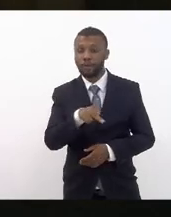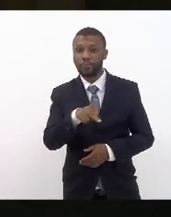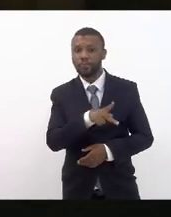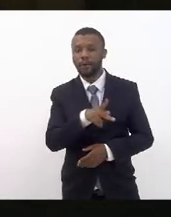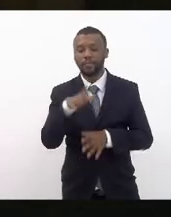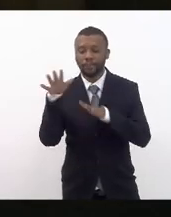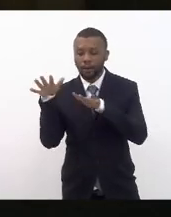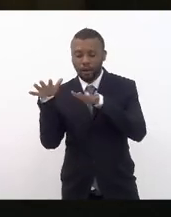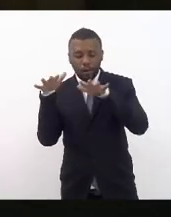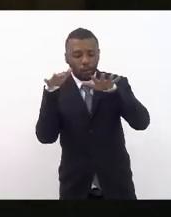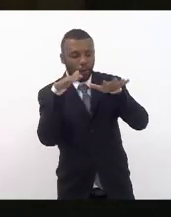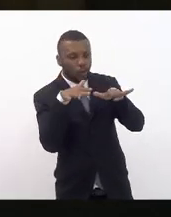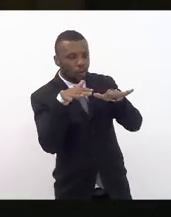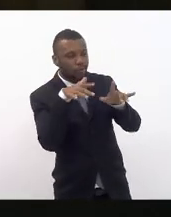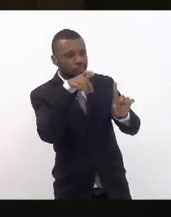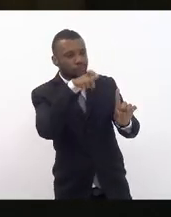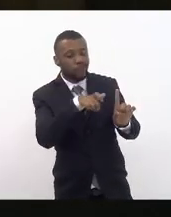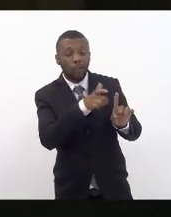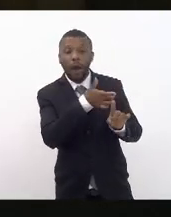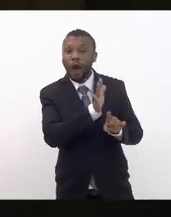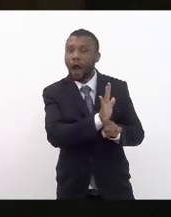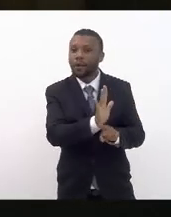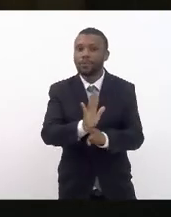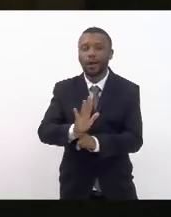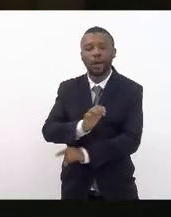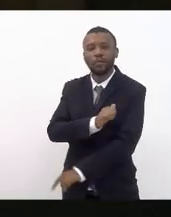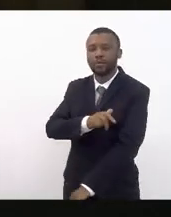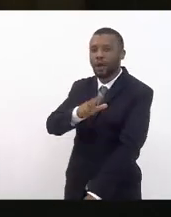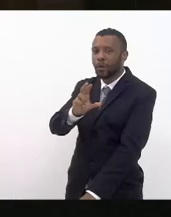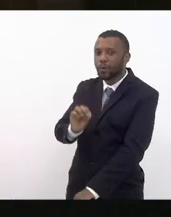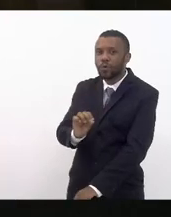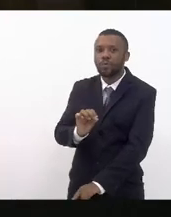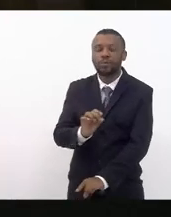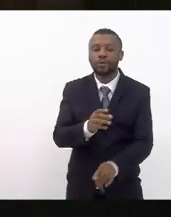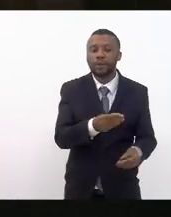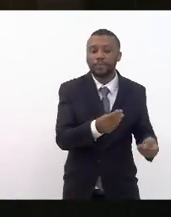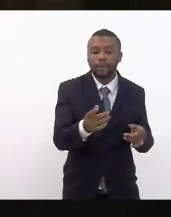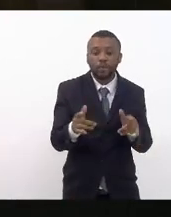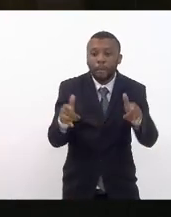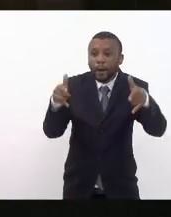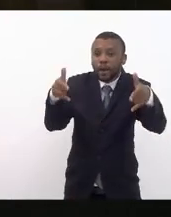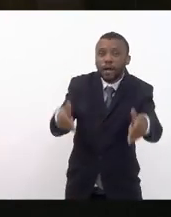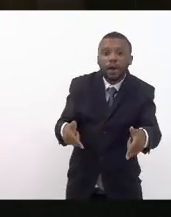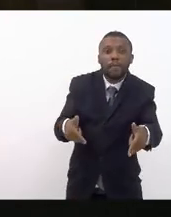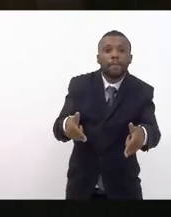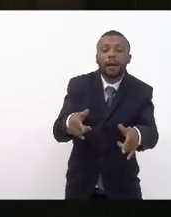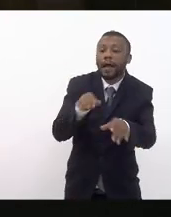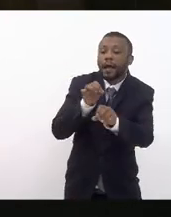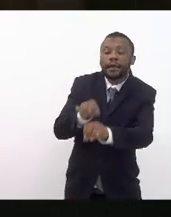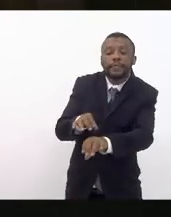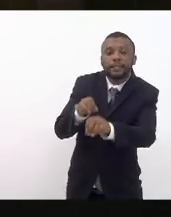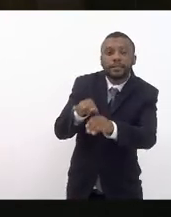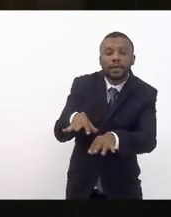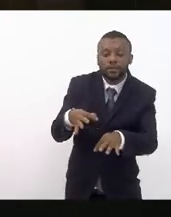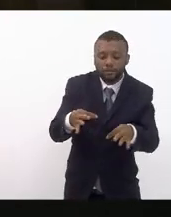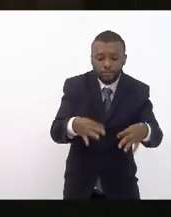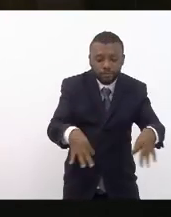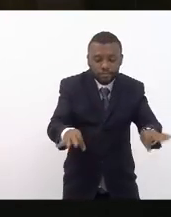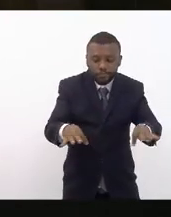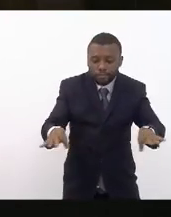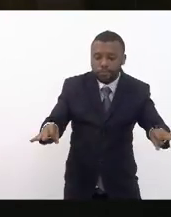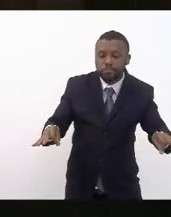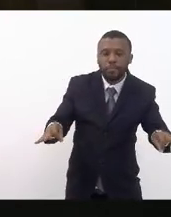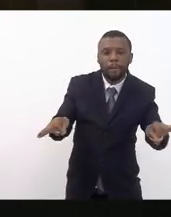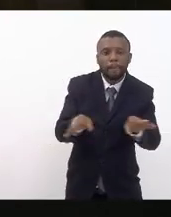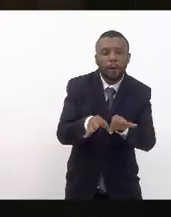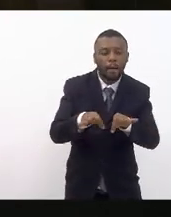conhecida por ajudar os alunos levando uma cama, ensinando a dobrar roupa, a fazer